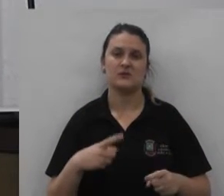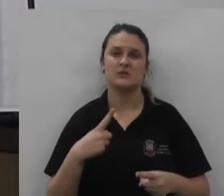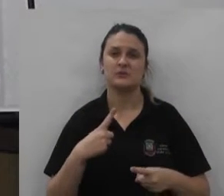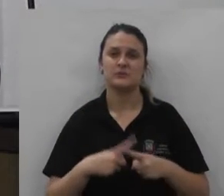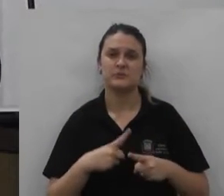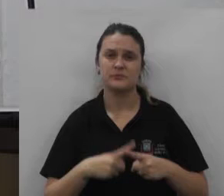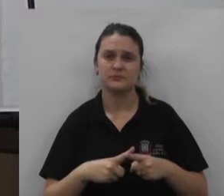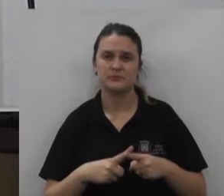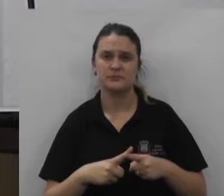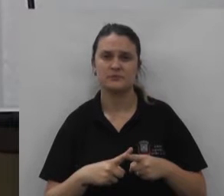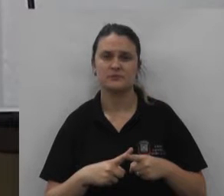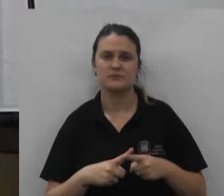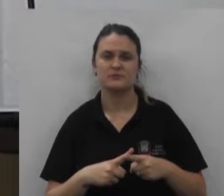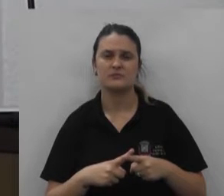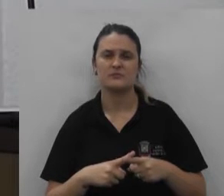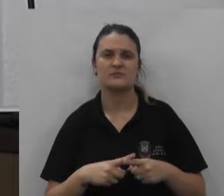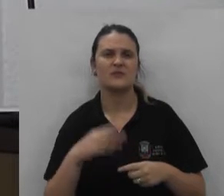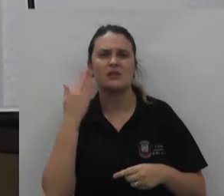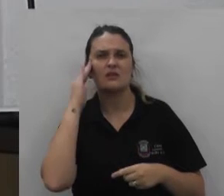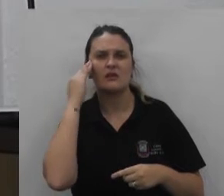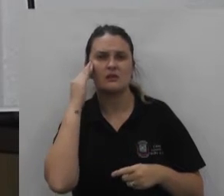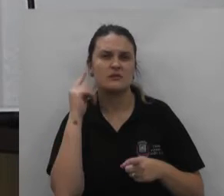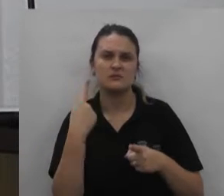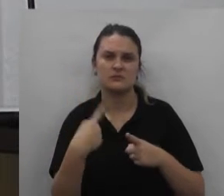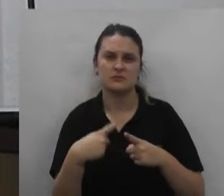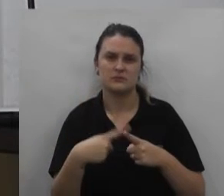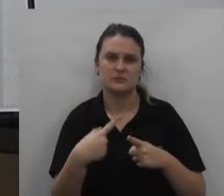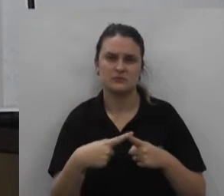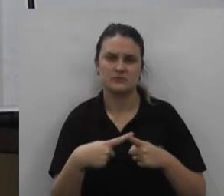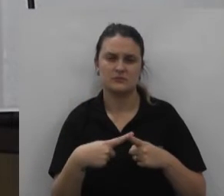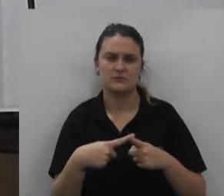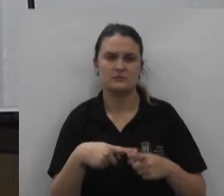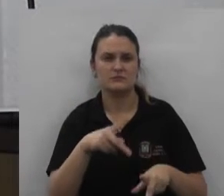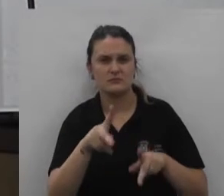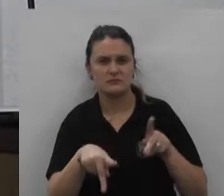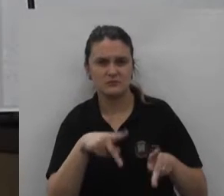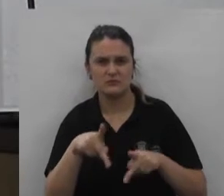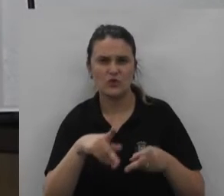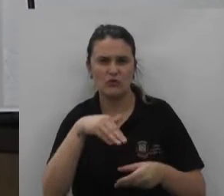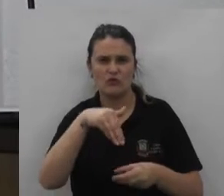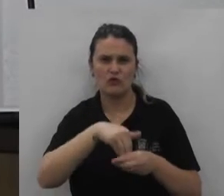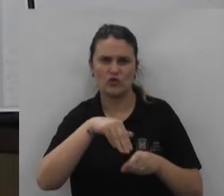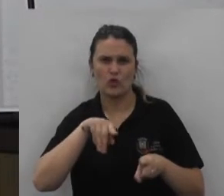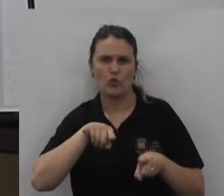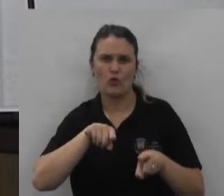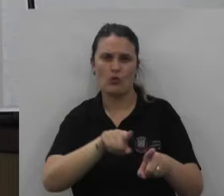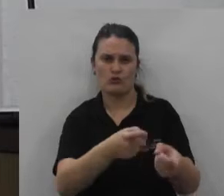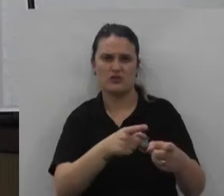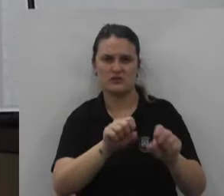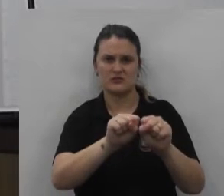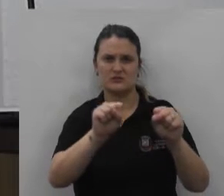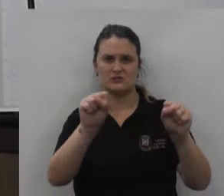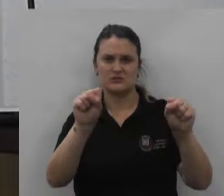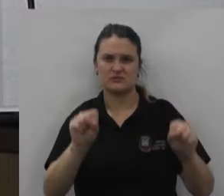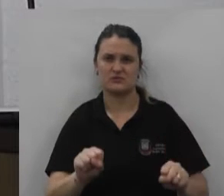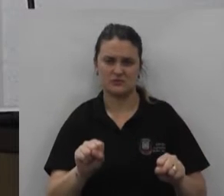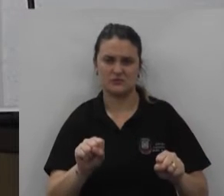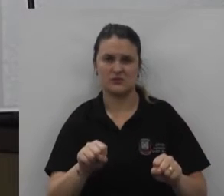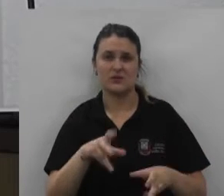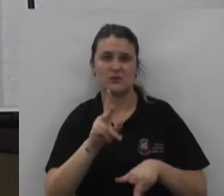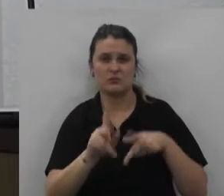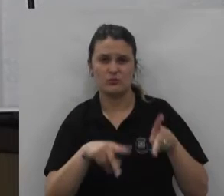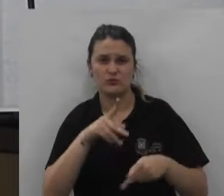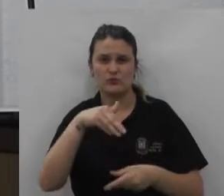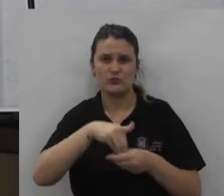por quê? Entender por quê. O povo votou contra o sistema.